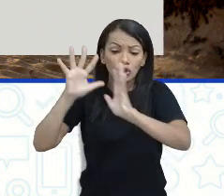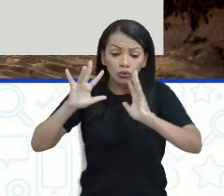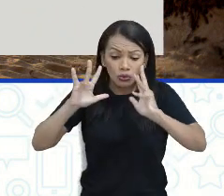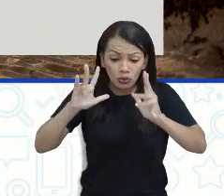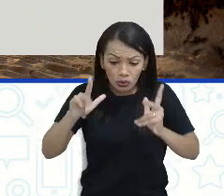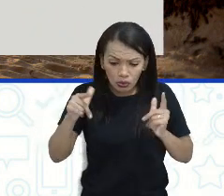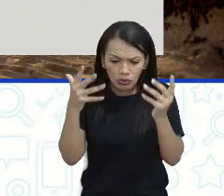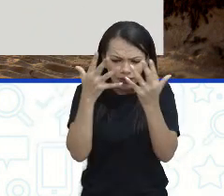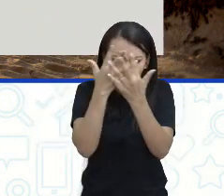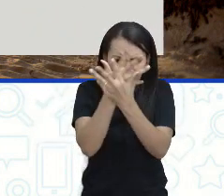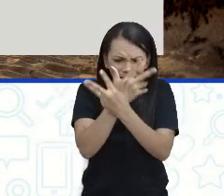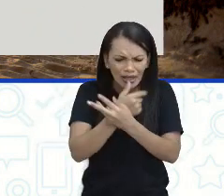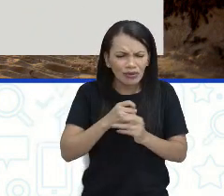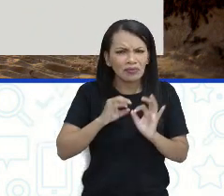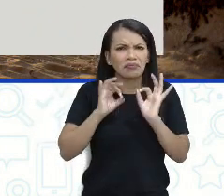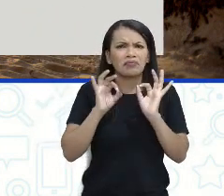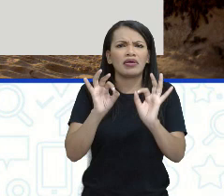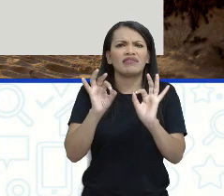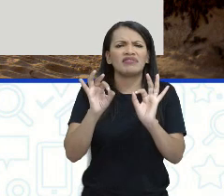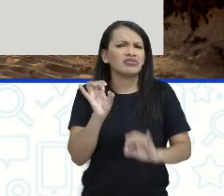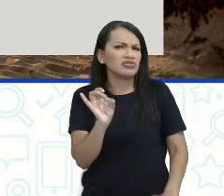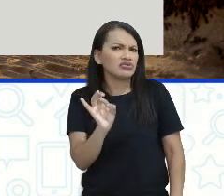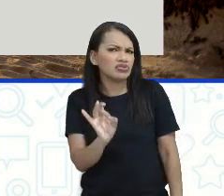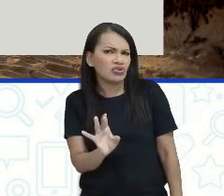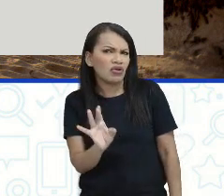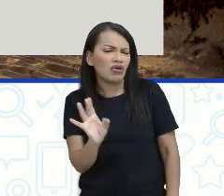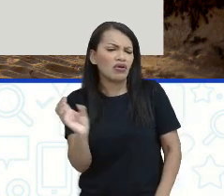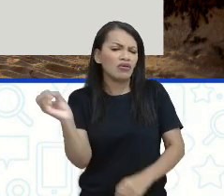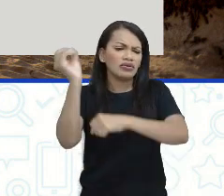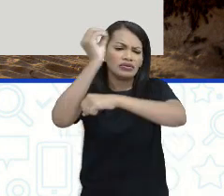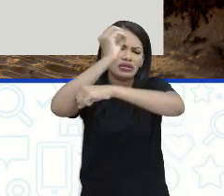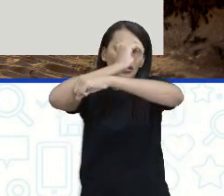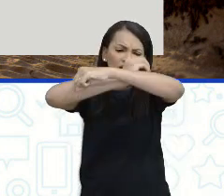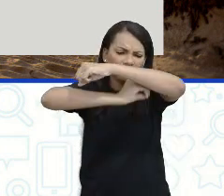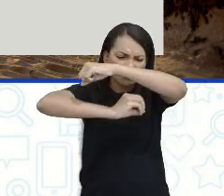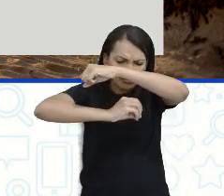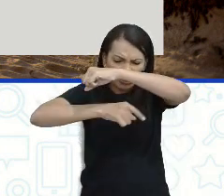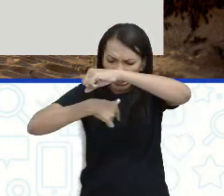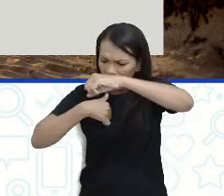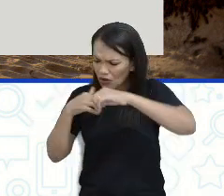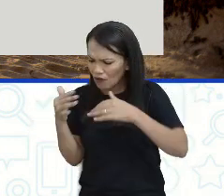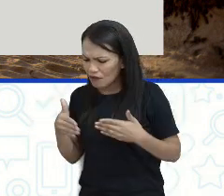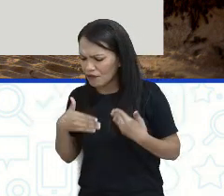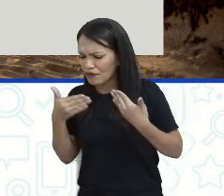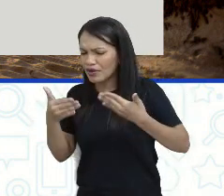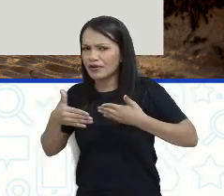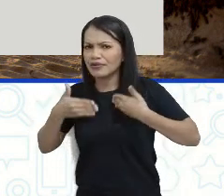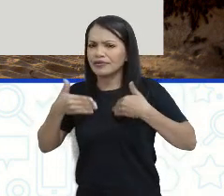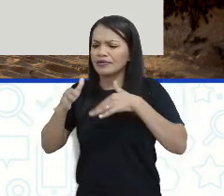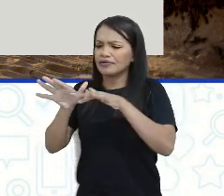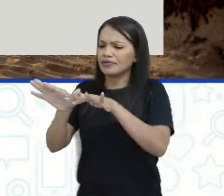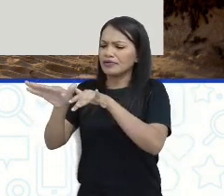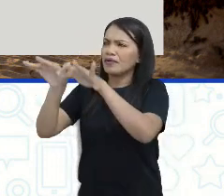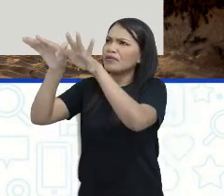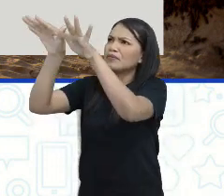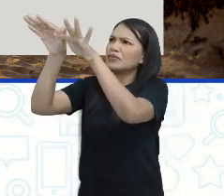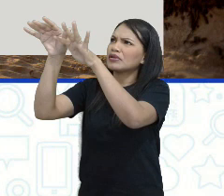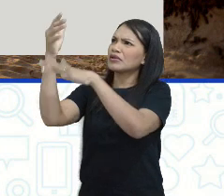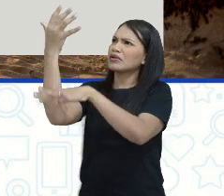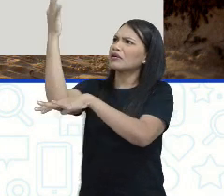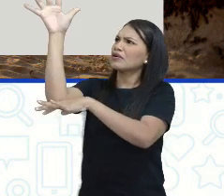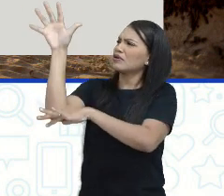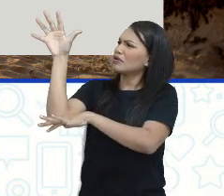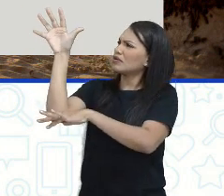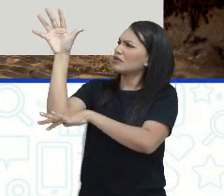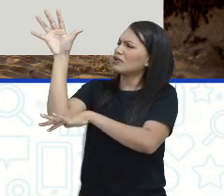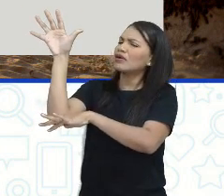belo e fantástico. Só na noite seria feliz, um sabiá na palmeira, longe.